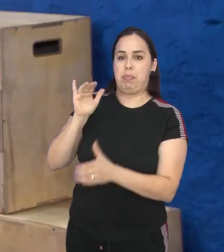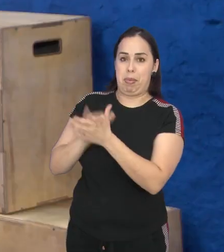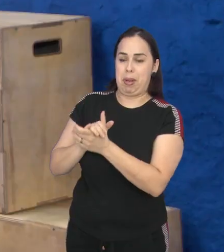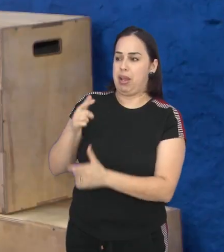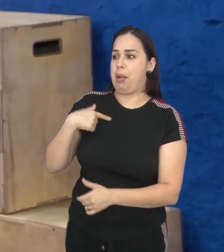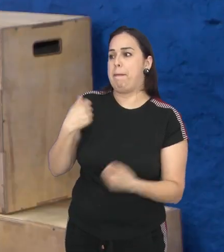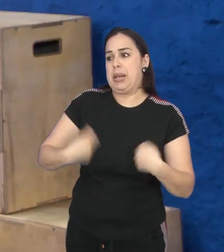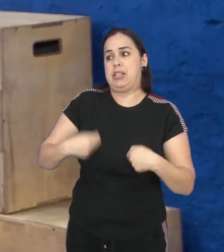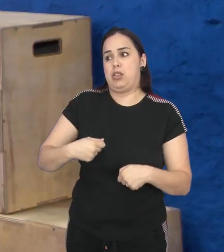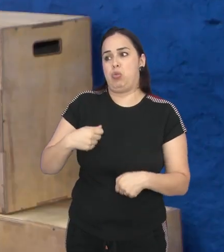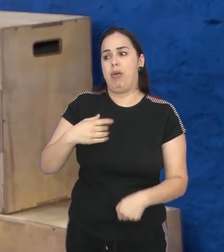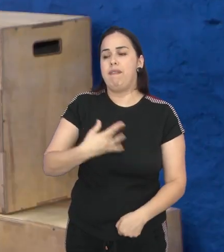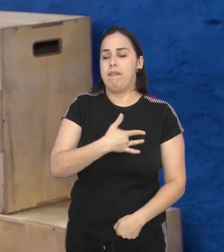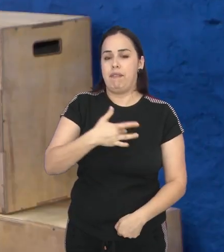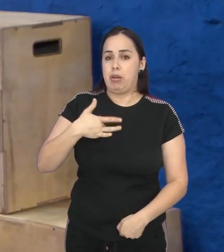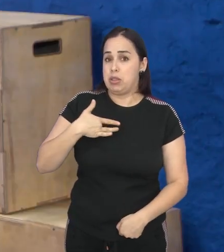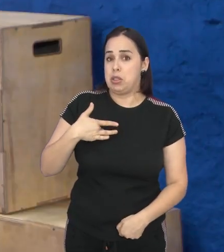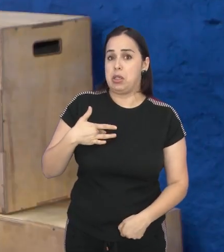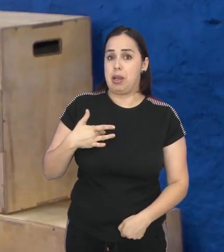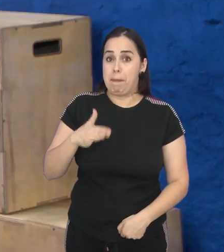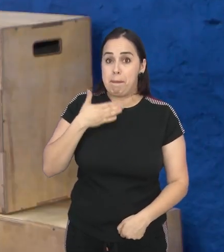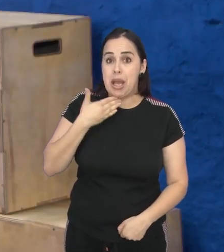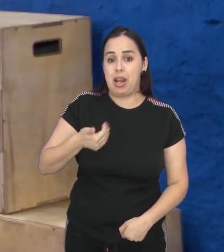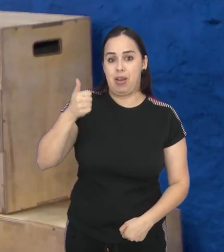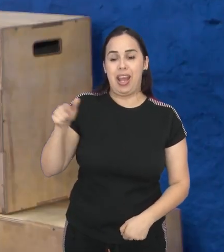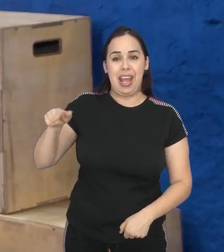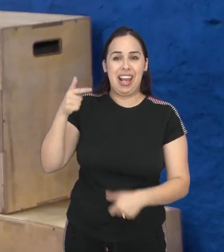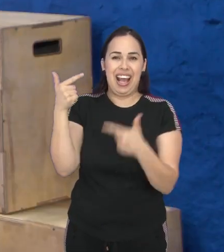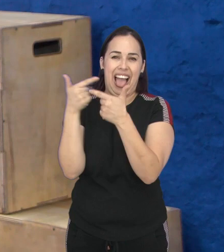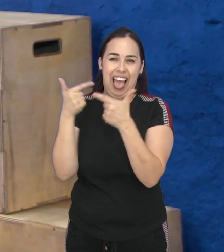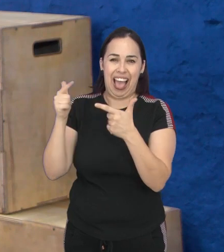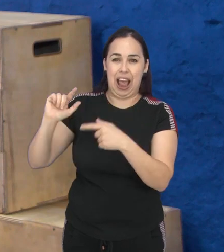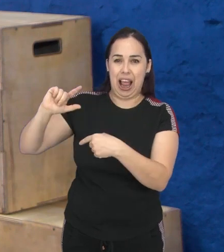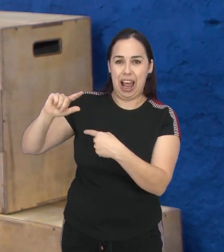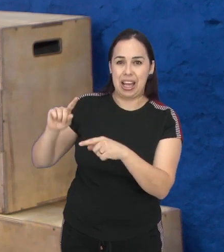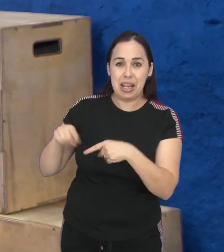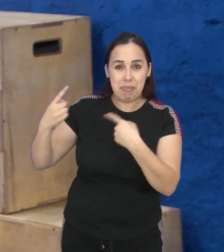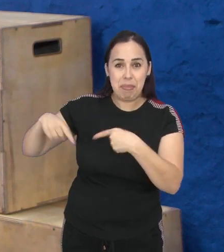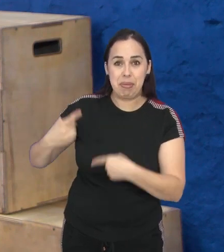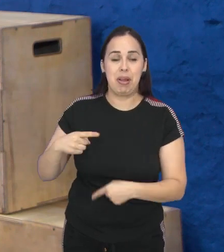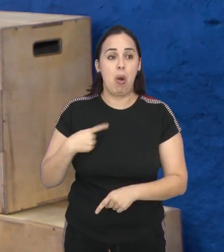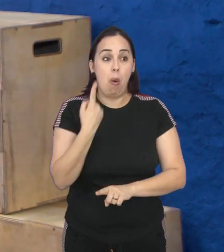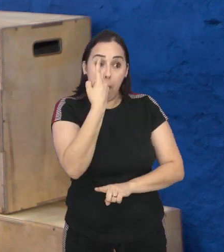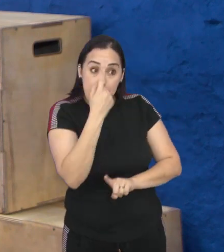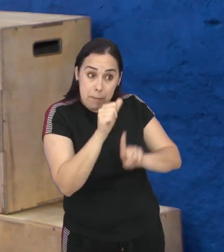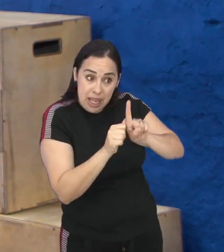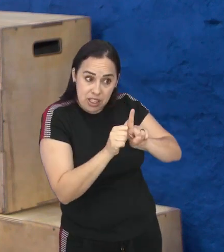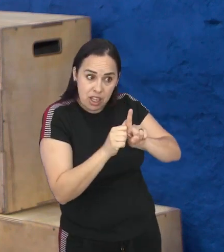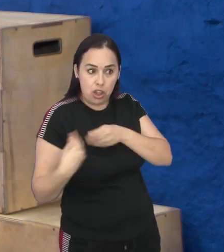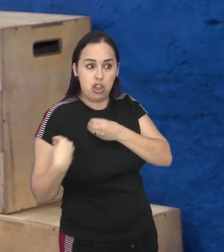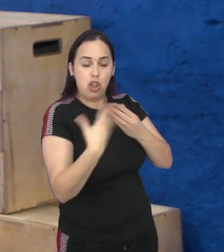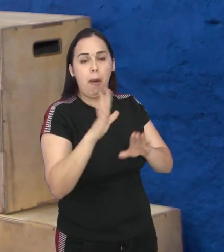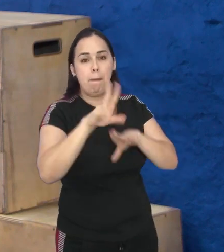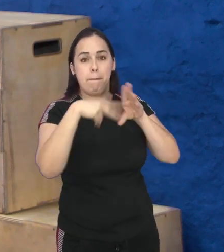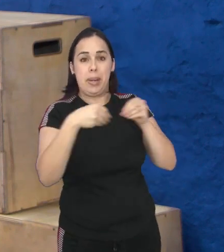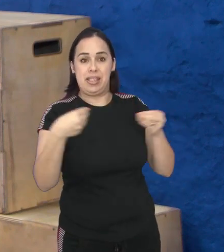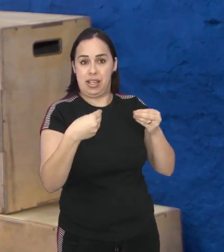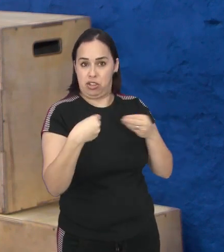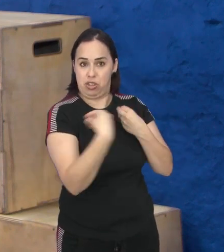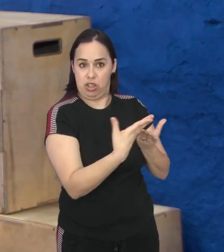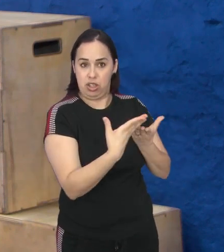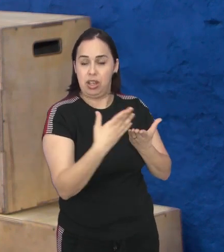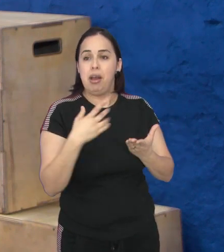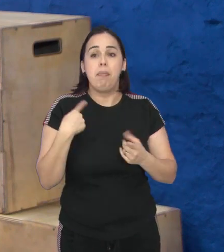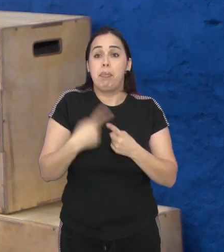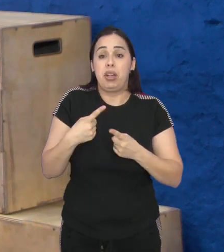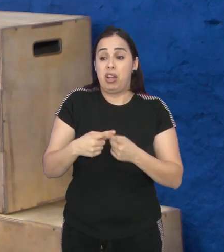Foi então que eu falei para o meu marido eu preciso mudar de vida né e ele até deu risada ele se você continuar um mês